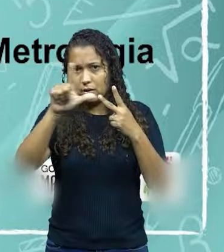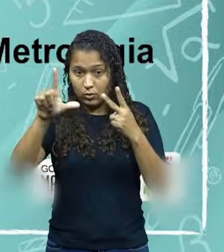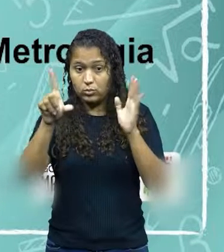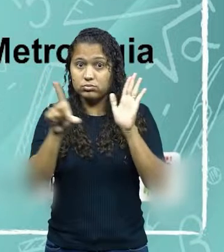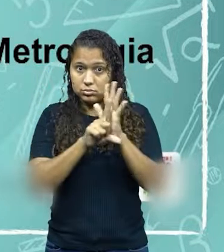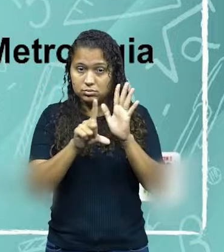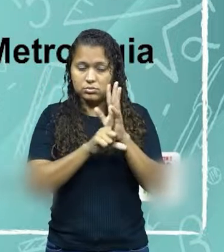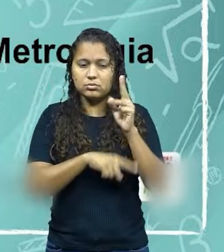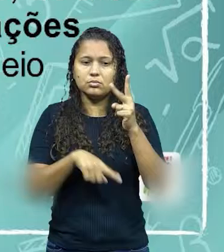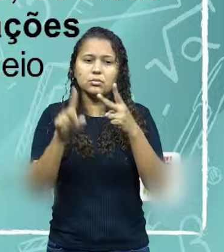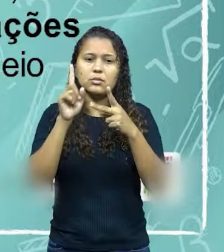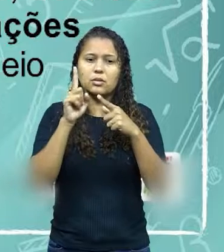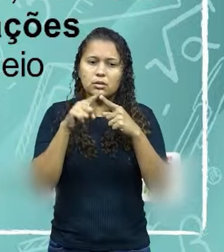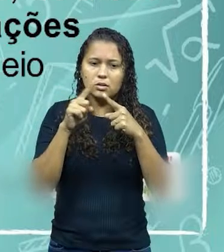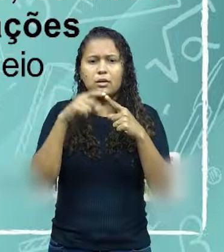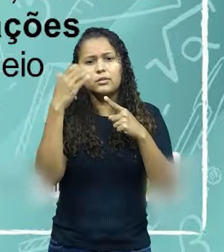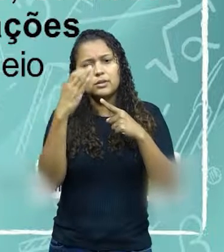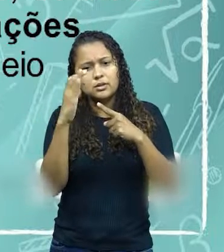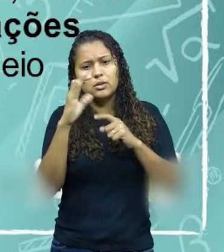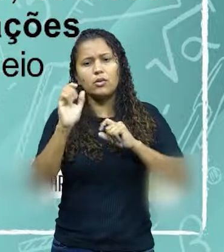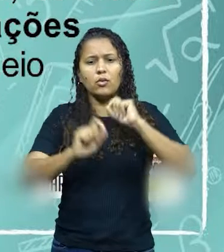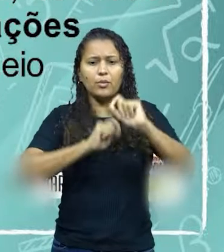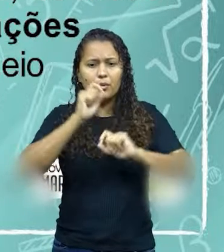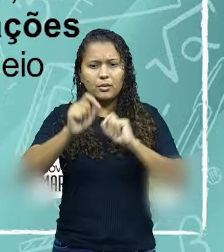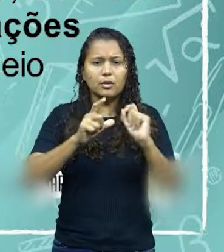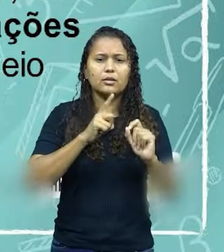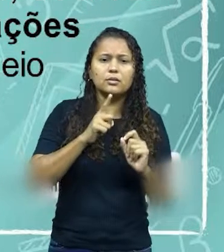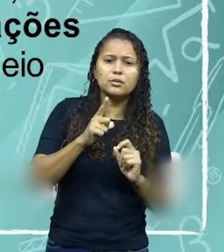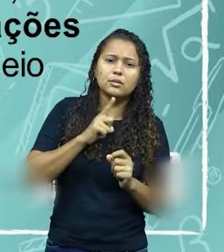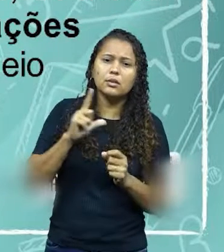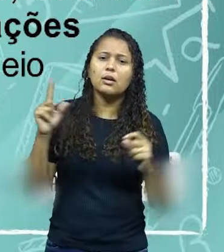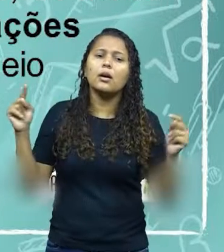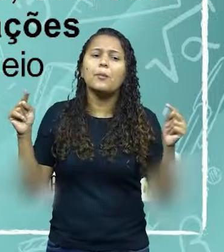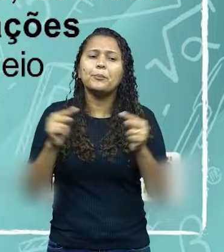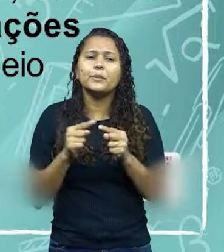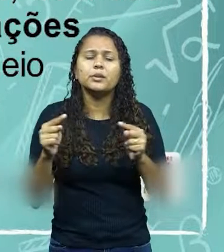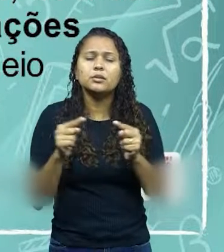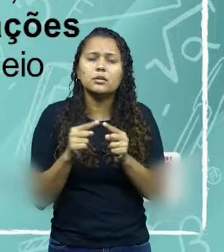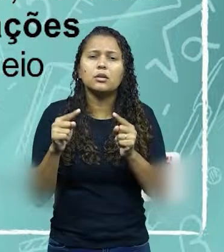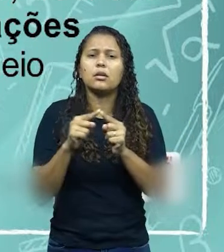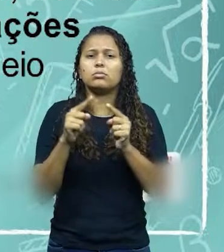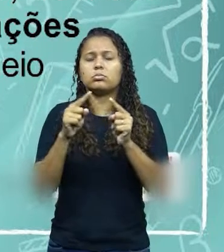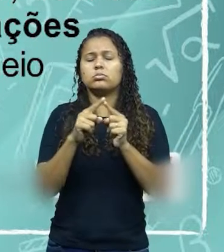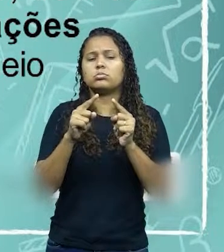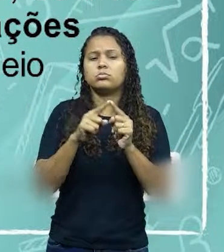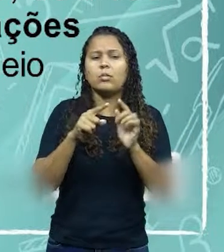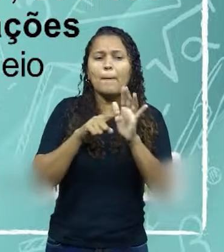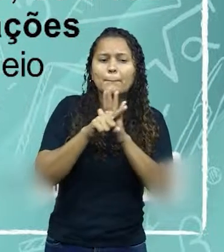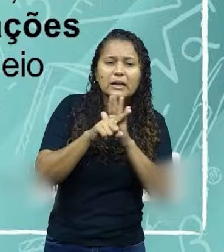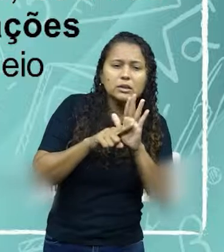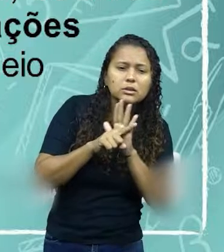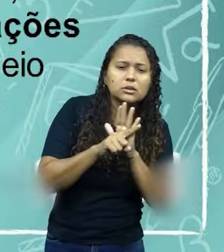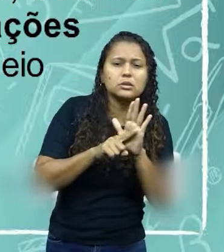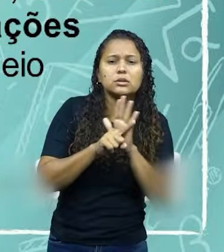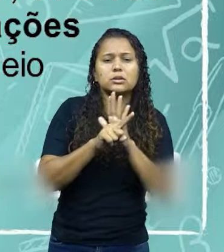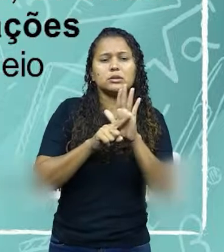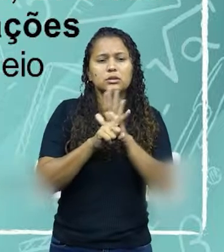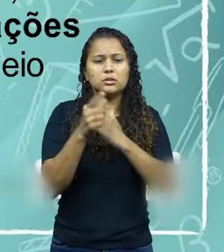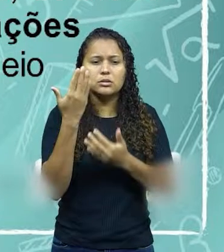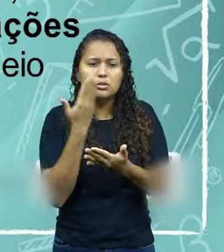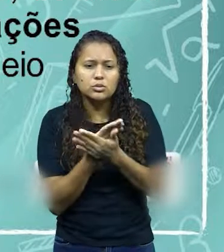a metrologia legal. A metrologia científica, ela é responsável por